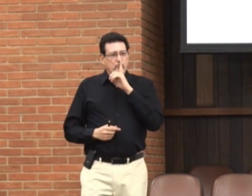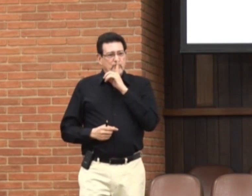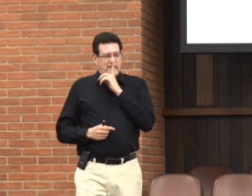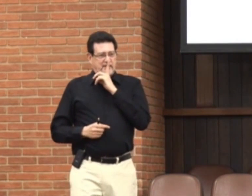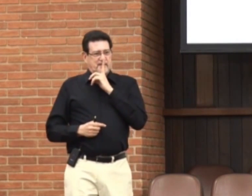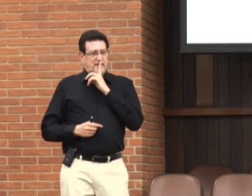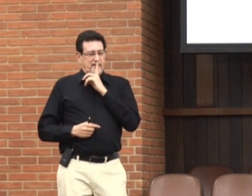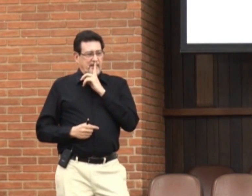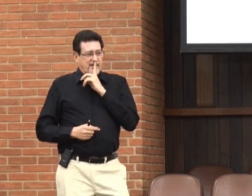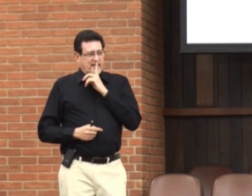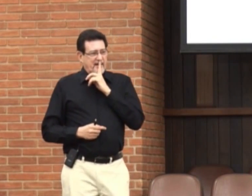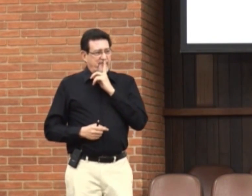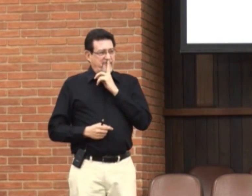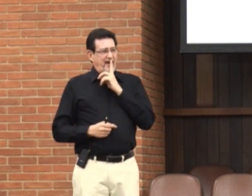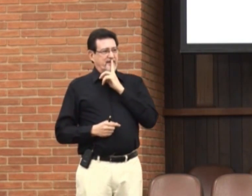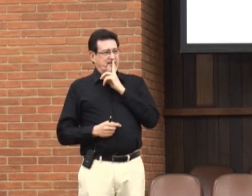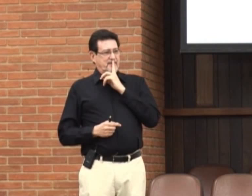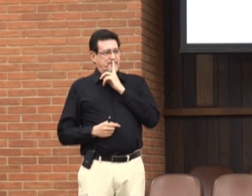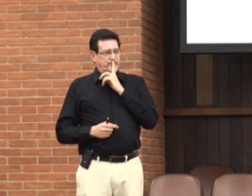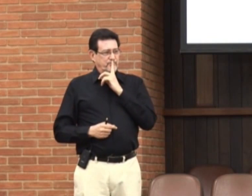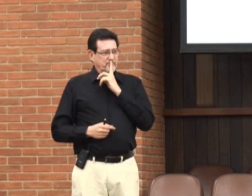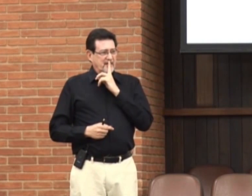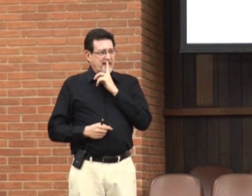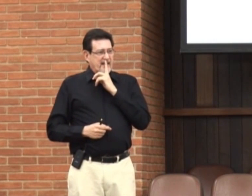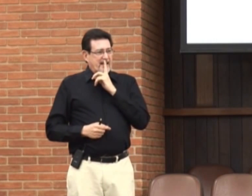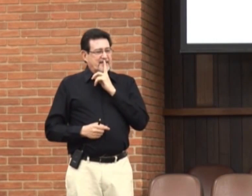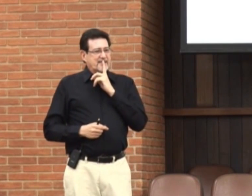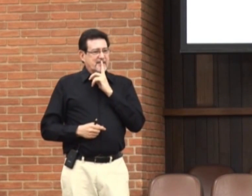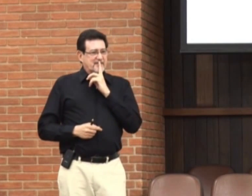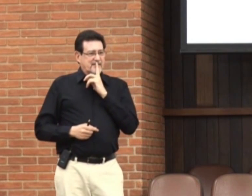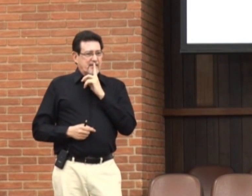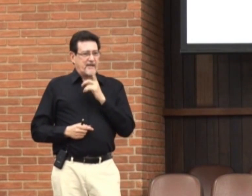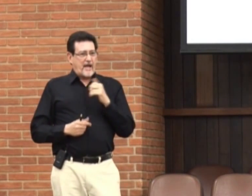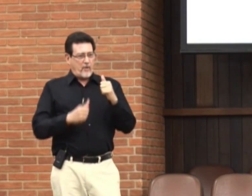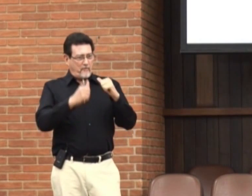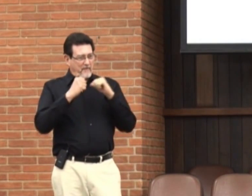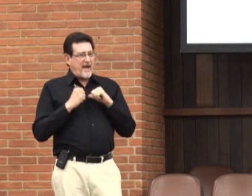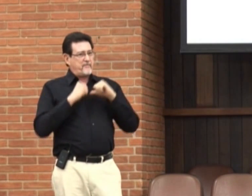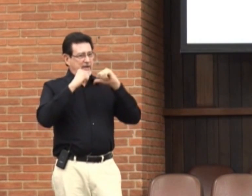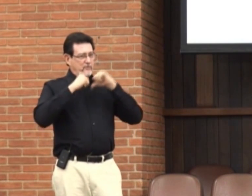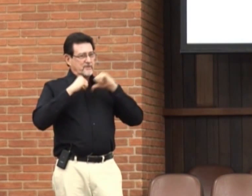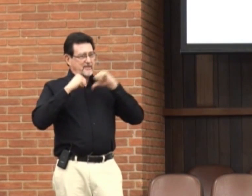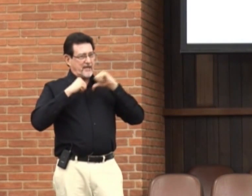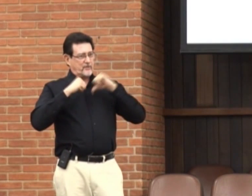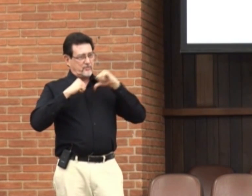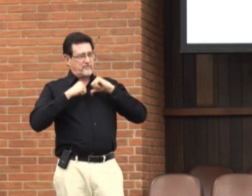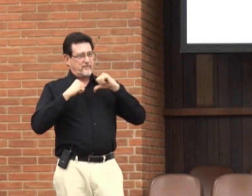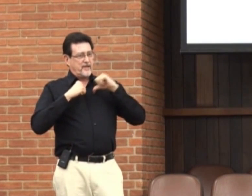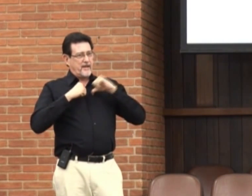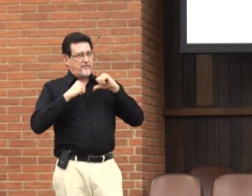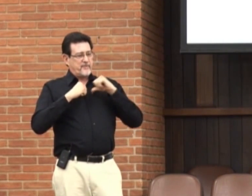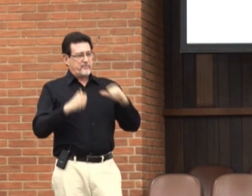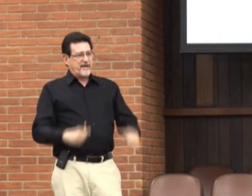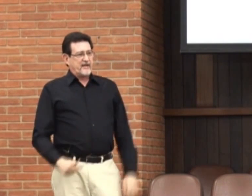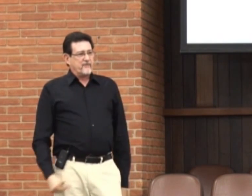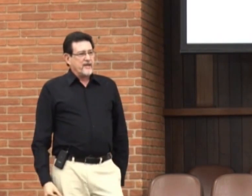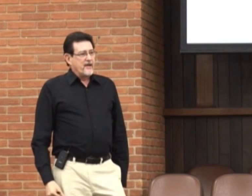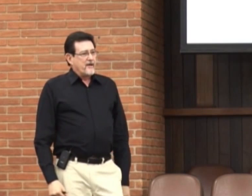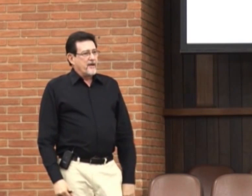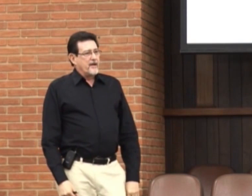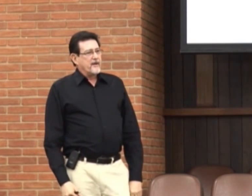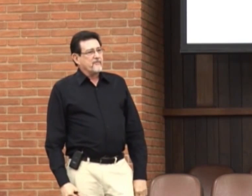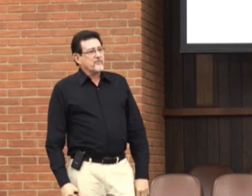das perguntas que ele faz, ele diz assim, aí o pai perguntando para